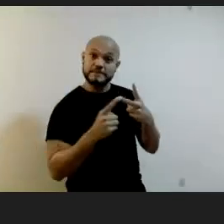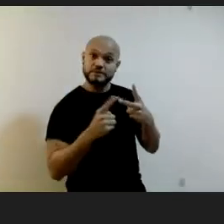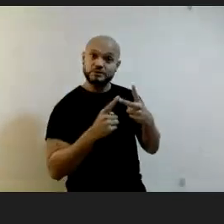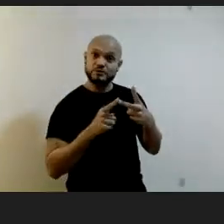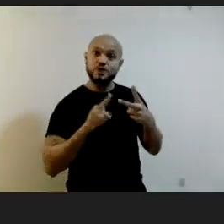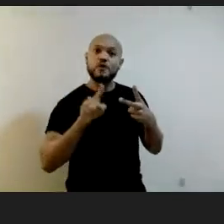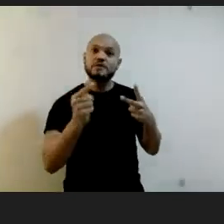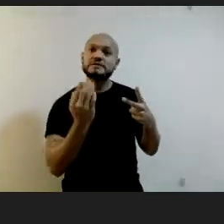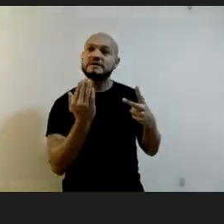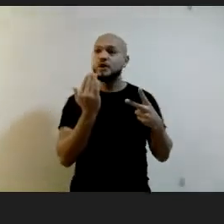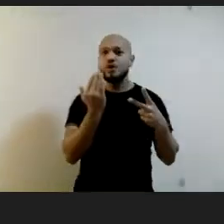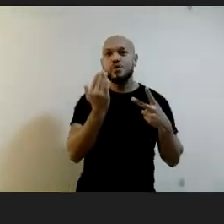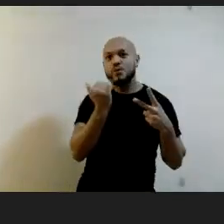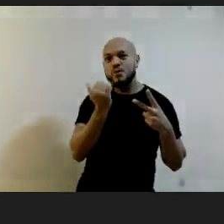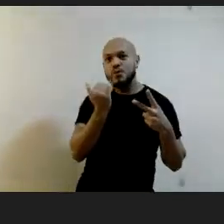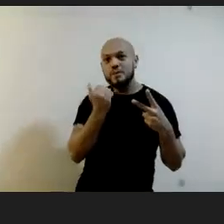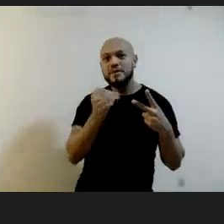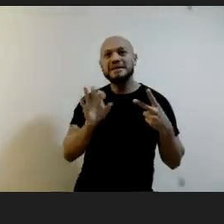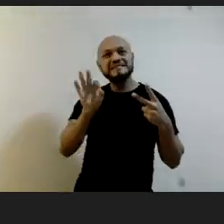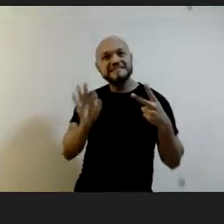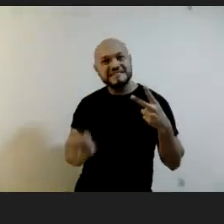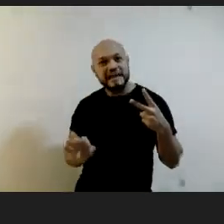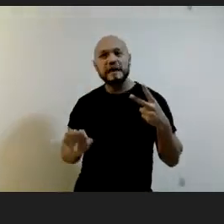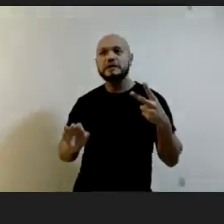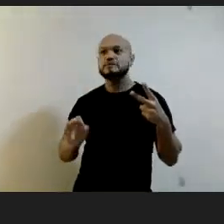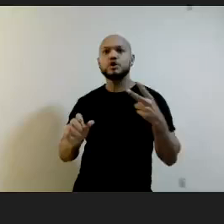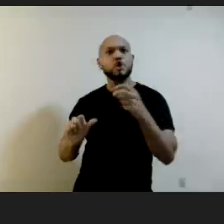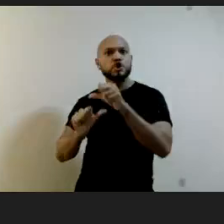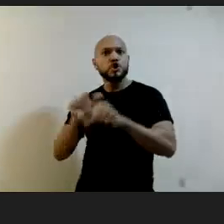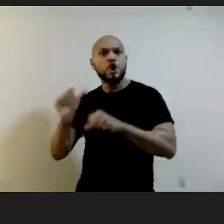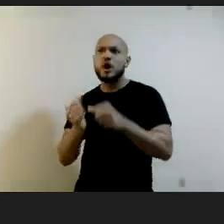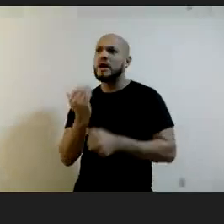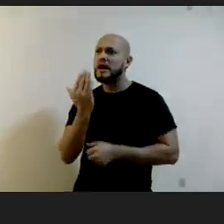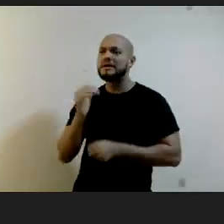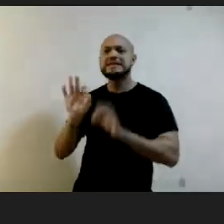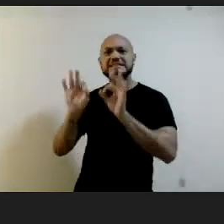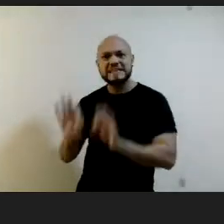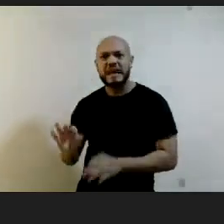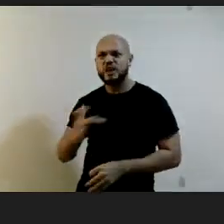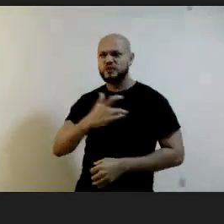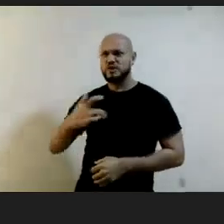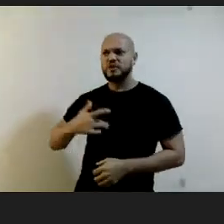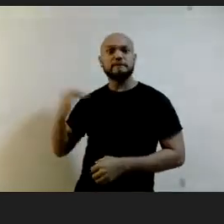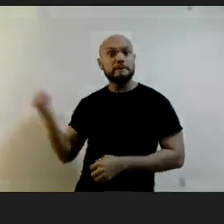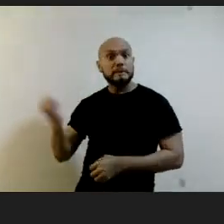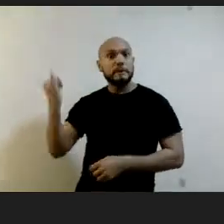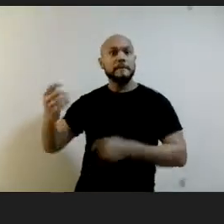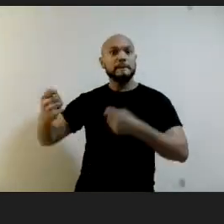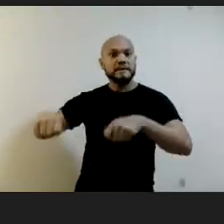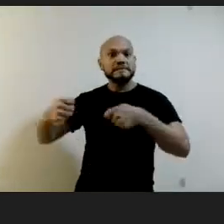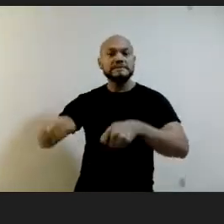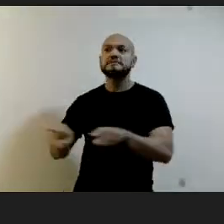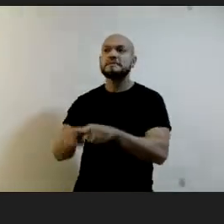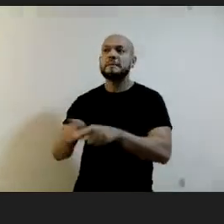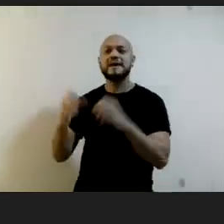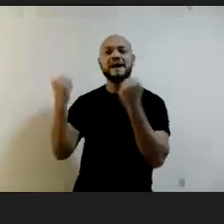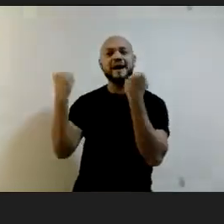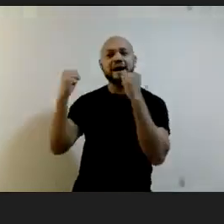mover. Mudar a nossa comida, buscar uma alimentação mais saudável, fazer atividade